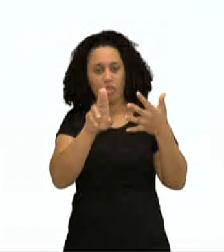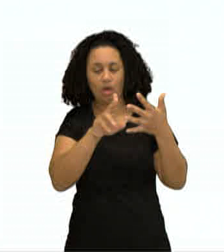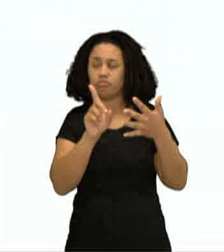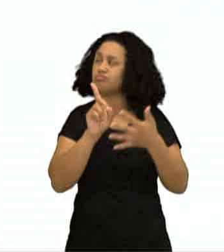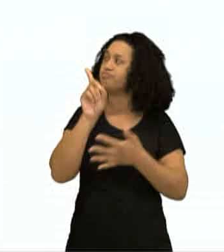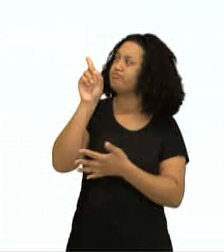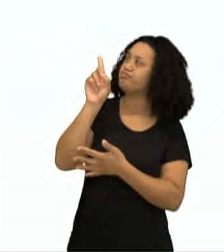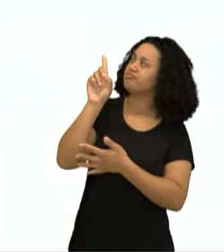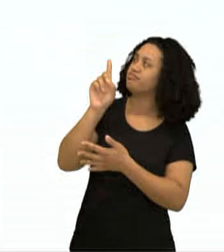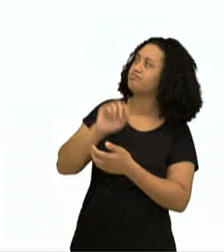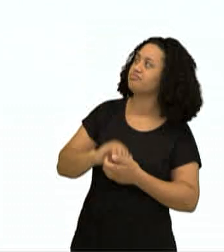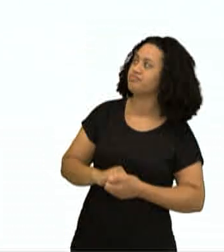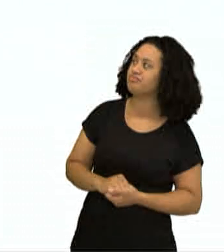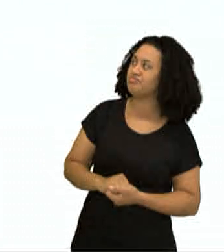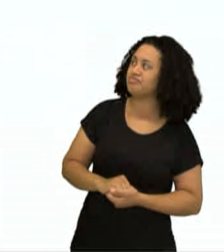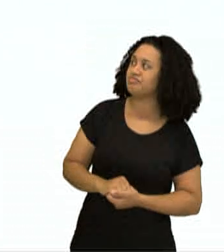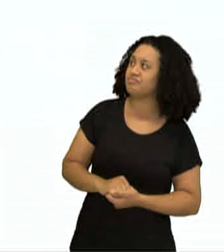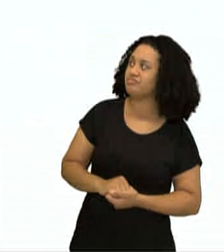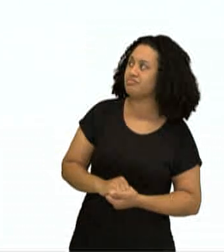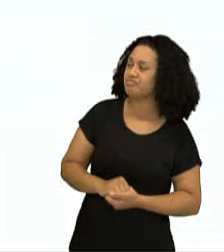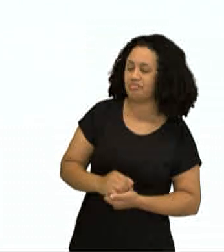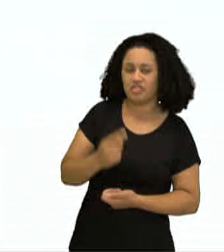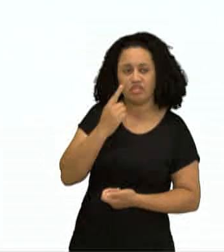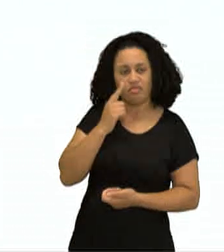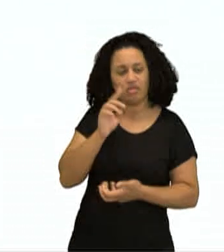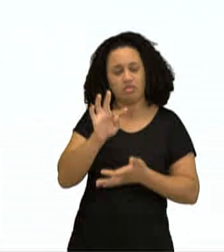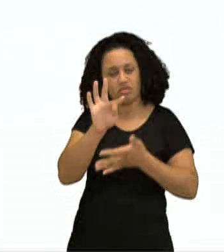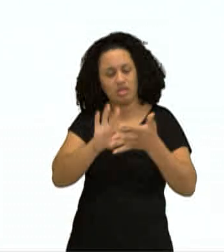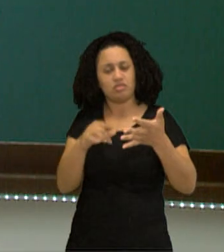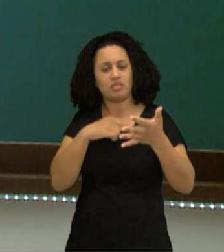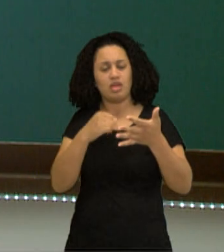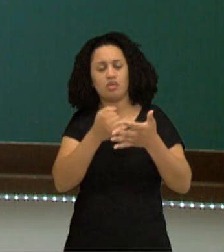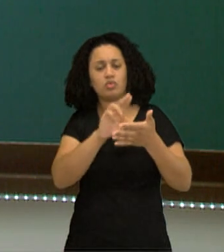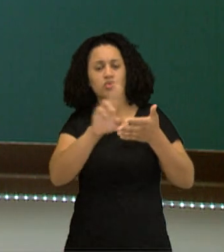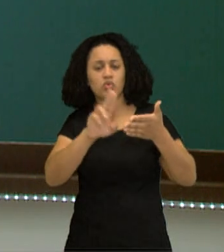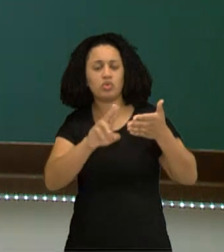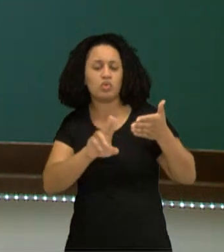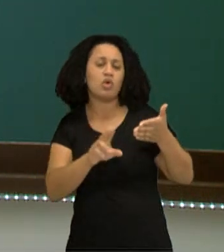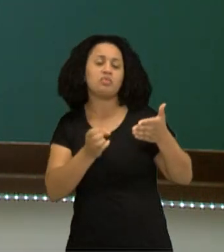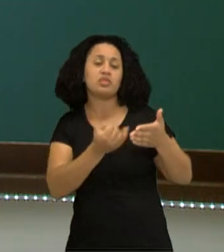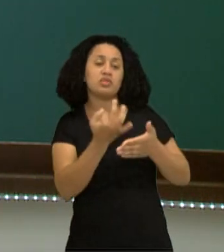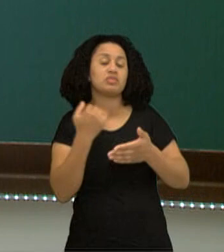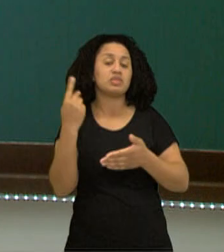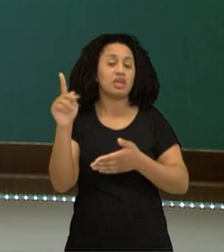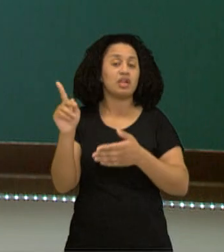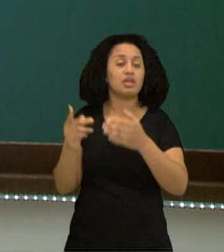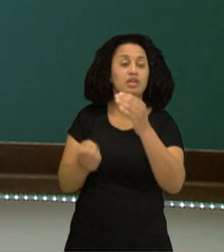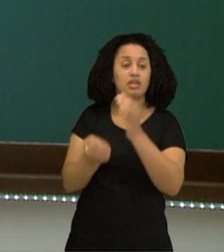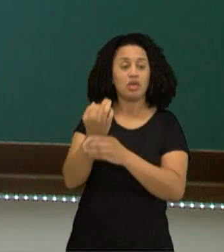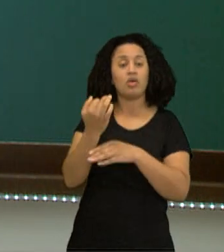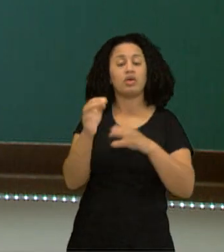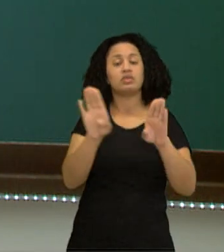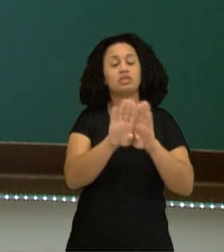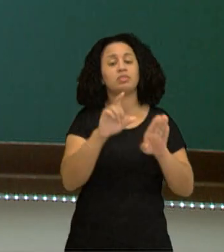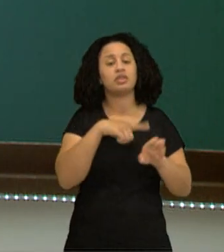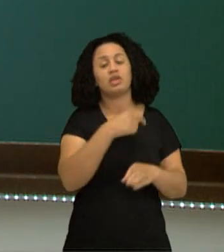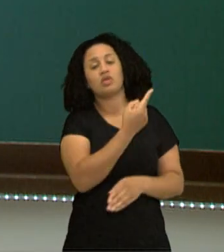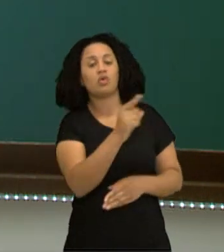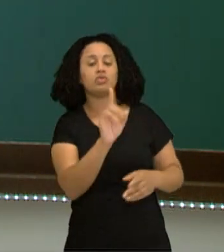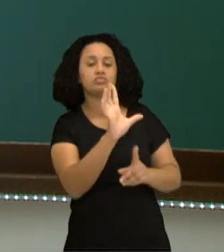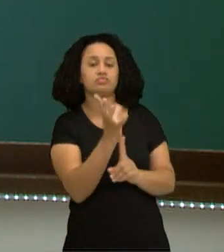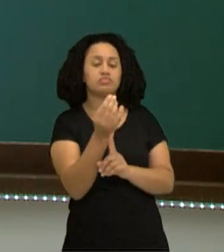criados pelo Capro, e na sequência nós temos alguns outros artistas que também trabalharam